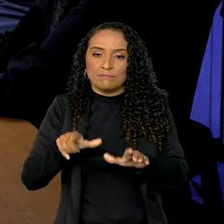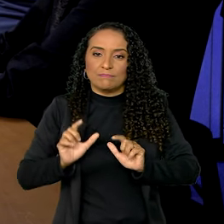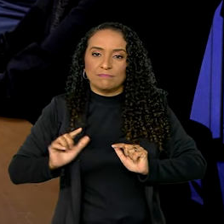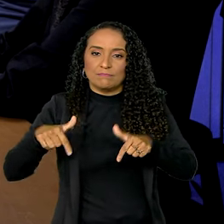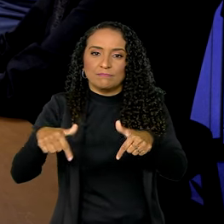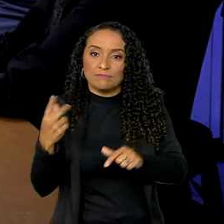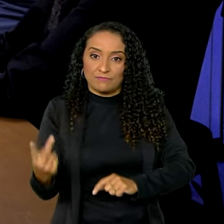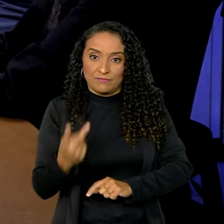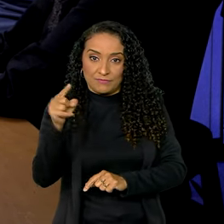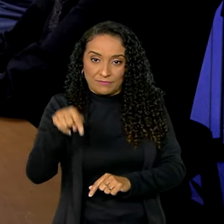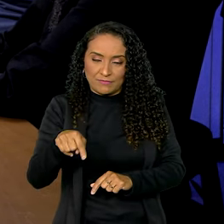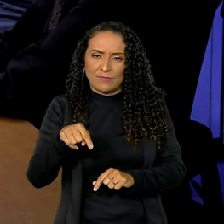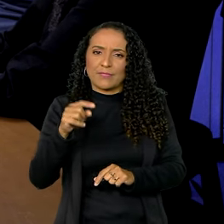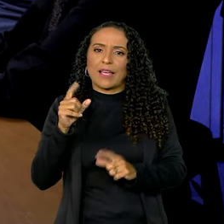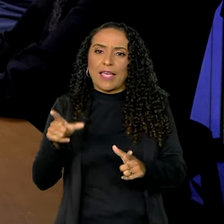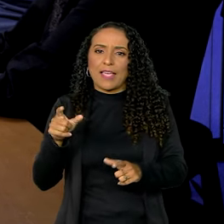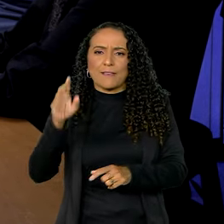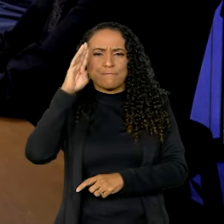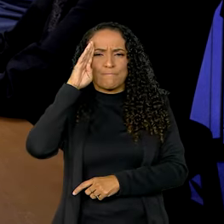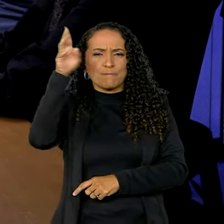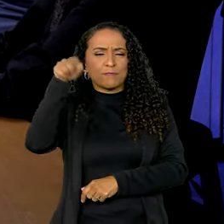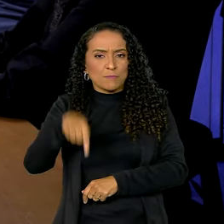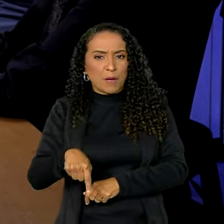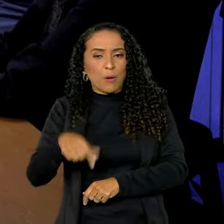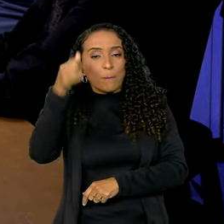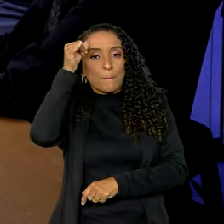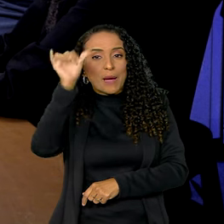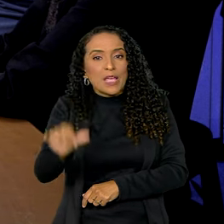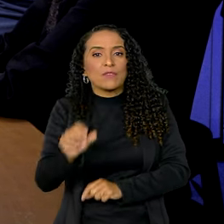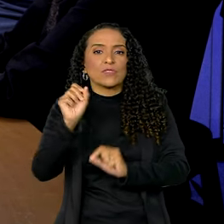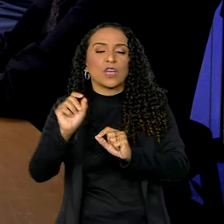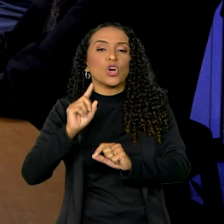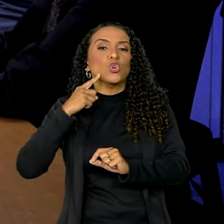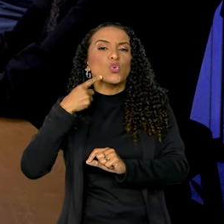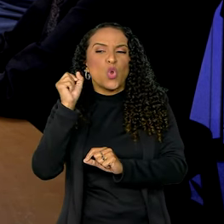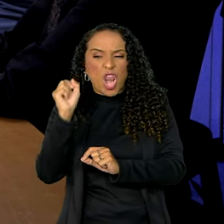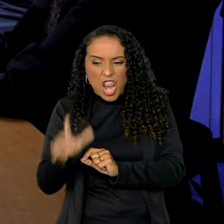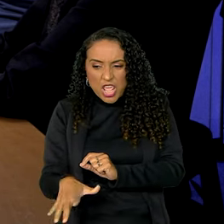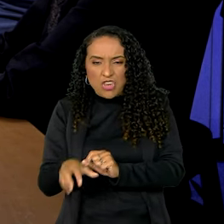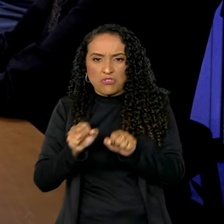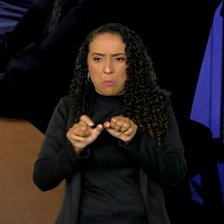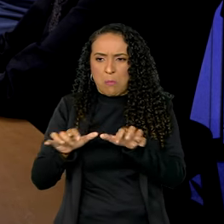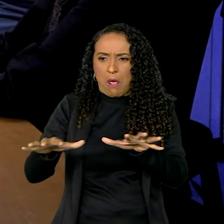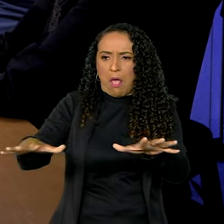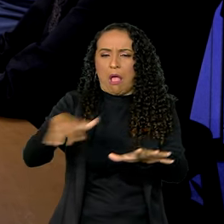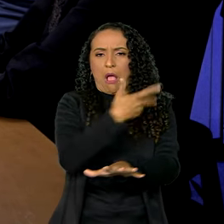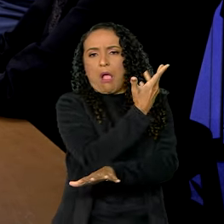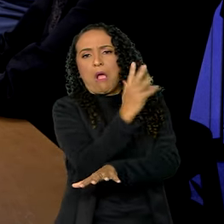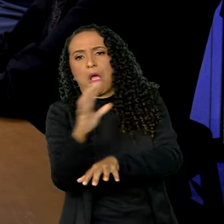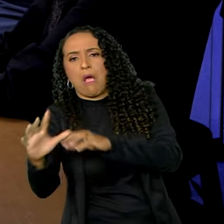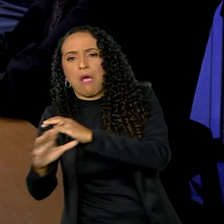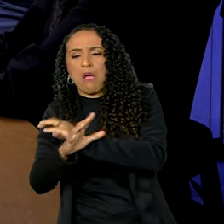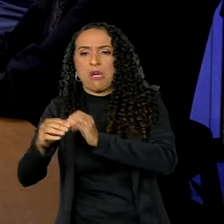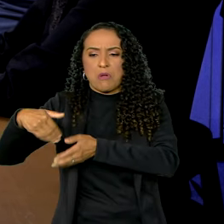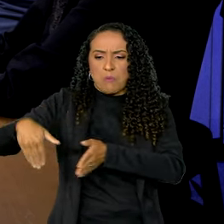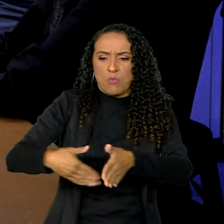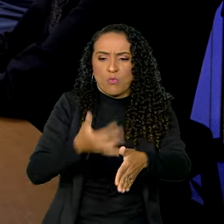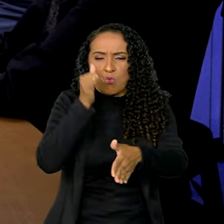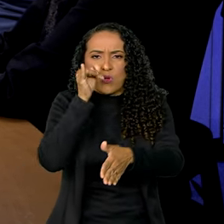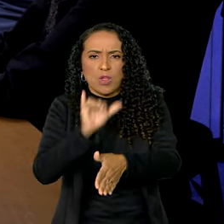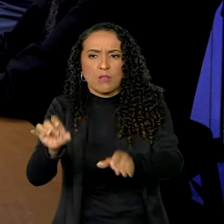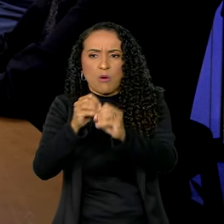cadeia de valor que é extremamente fundamental pra gente evitar que o lixo eh se Espalhe pelo meio ambiente vá pros rios e pros